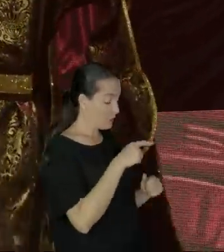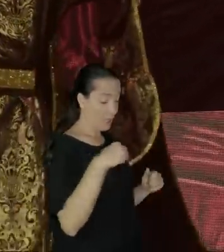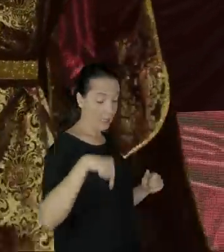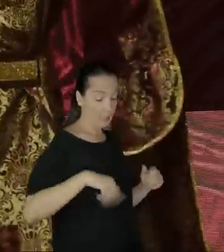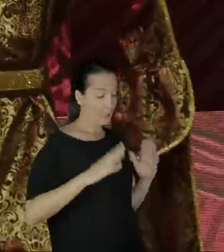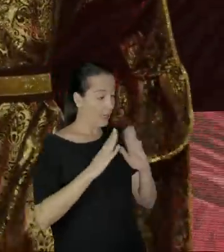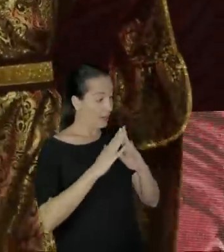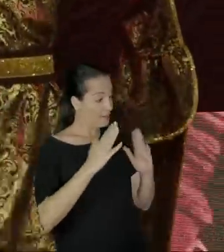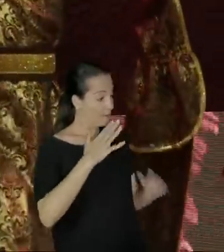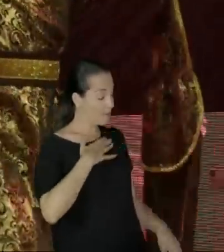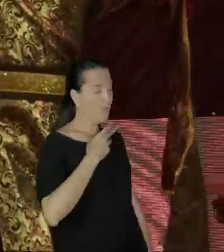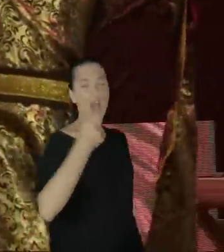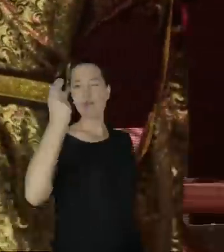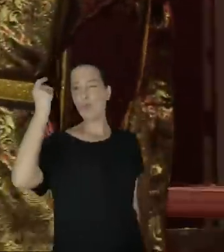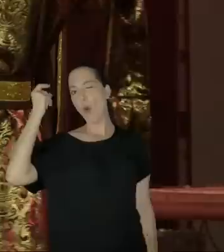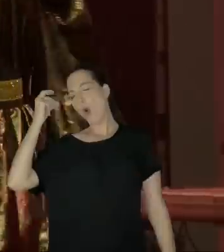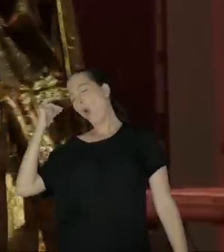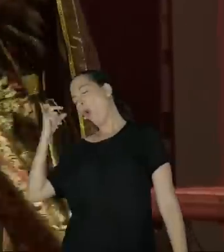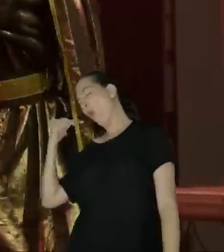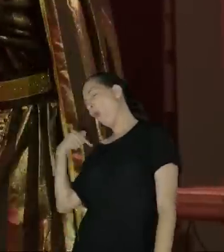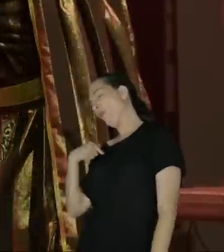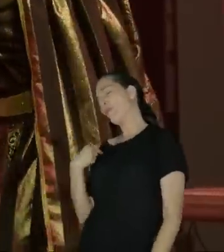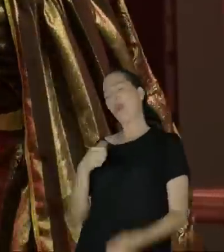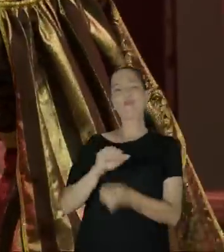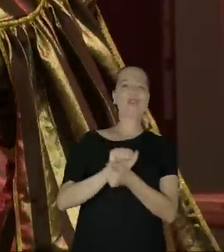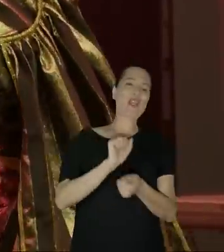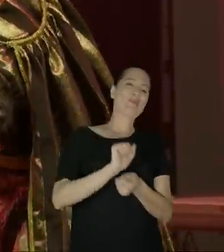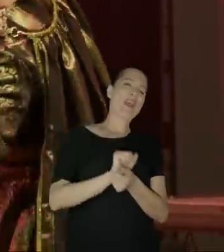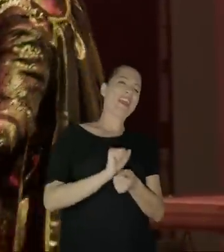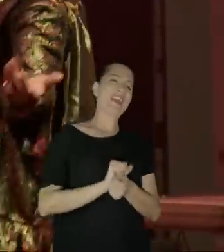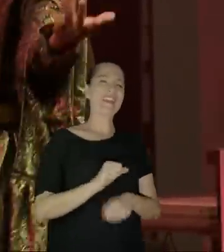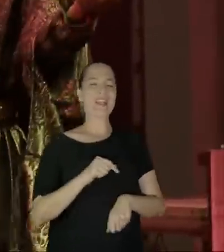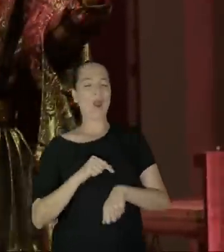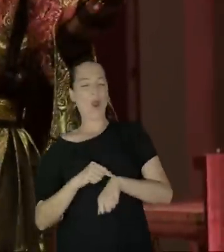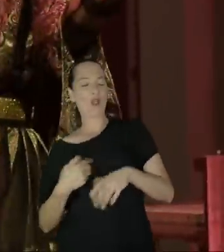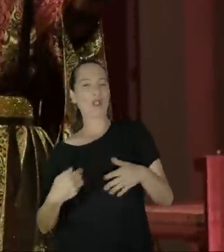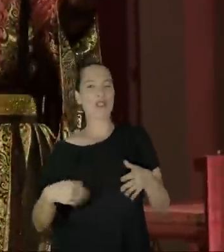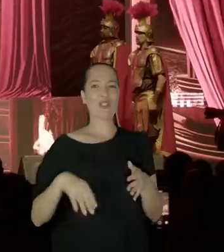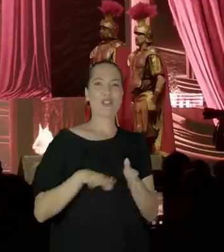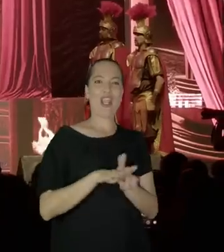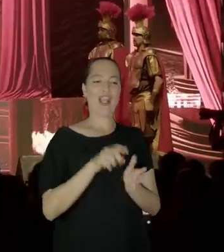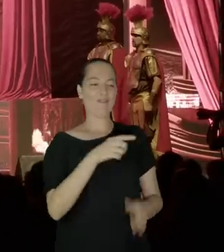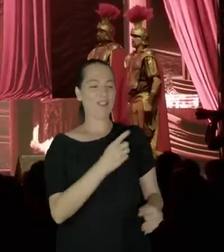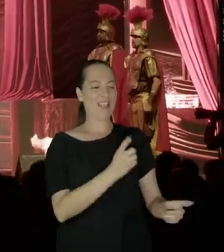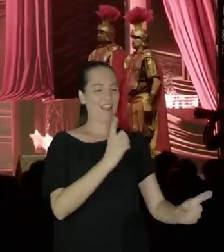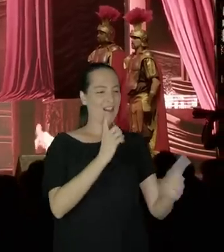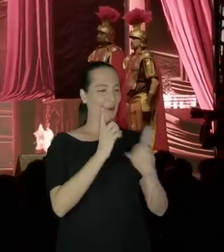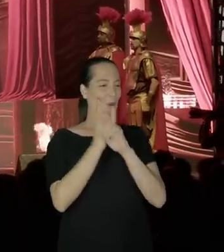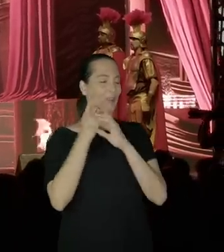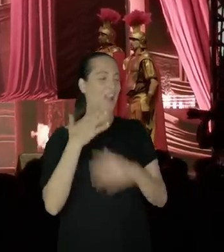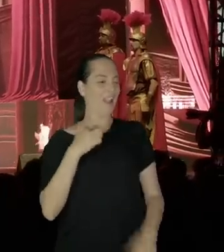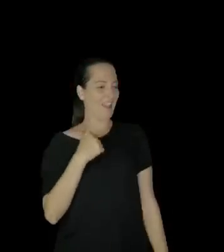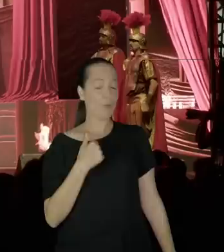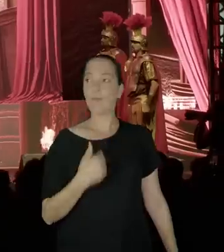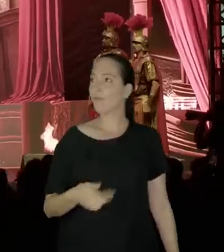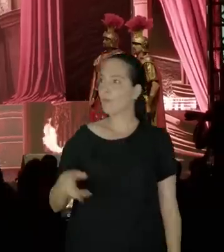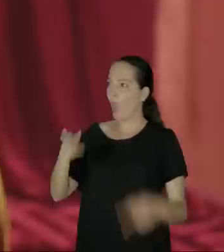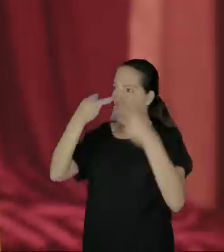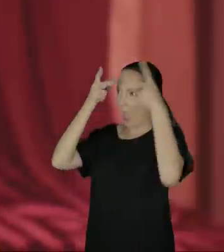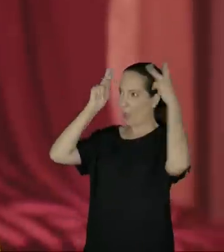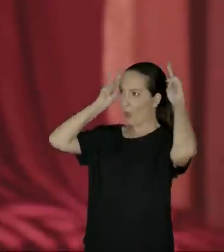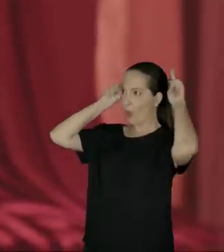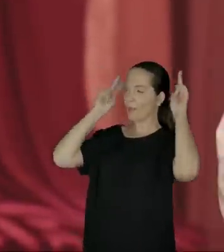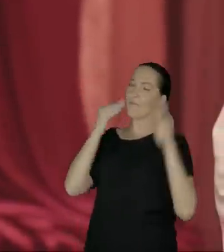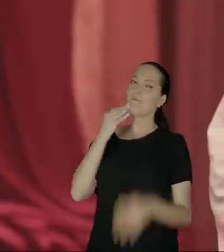Há muito tempo eu esperava por esse momento. Herodes, peça para